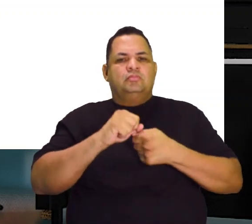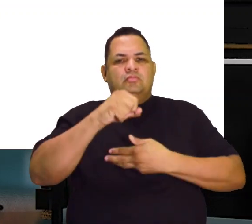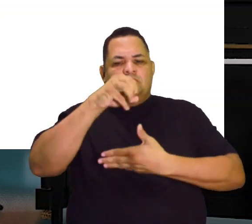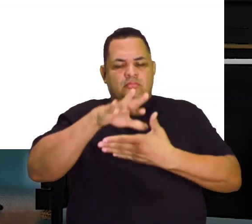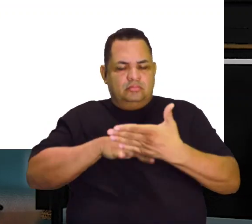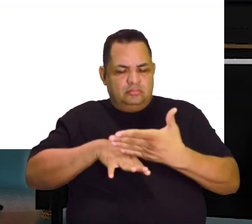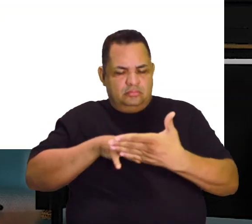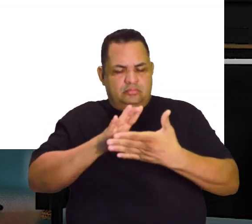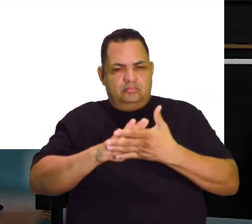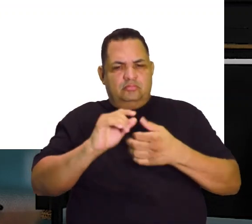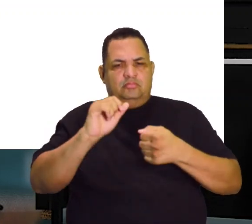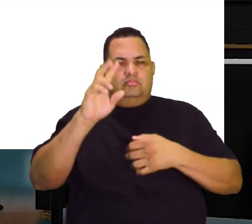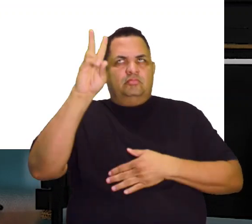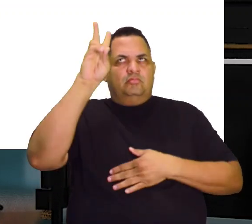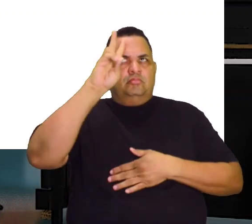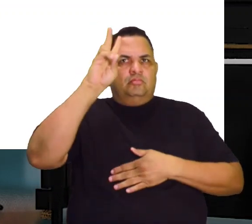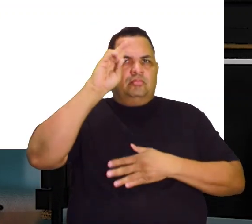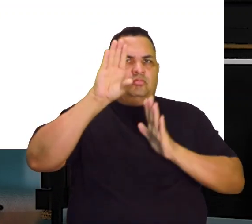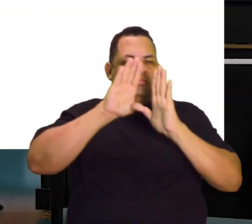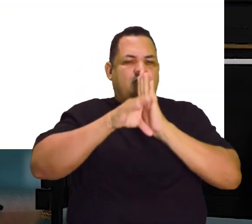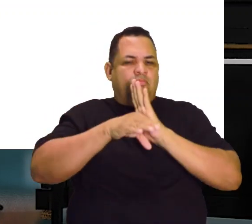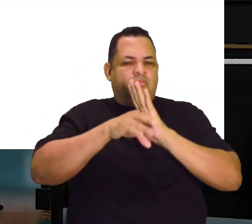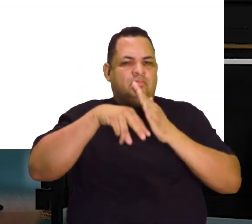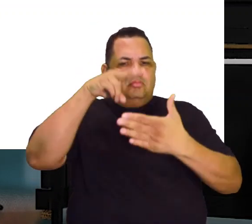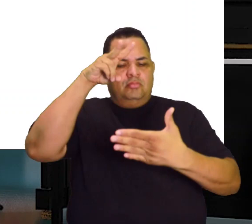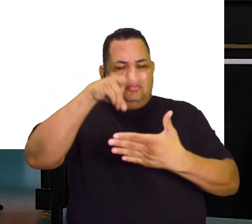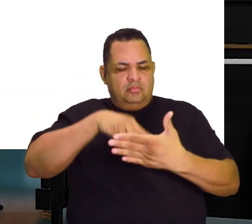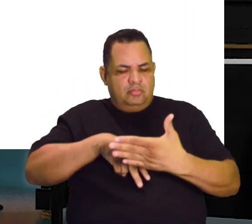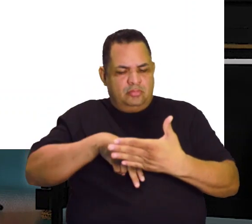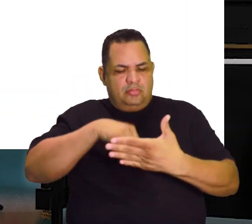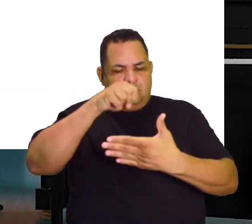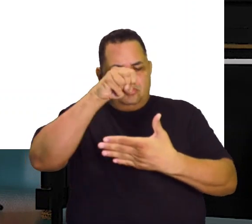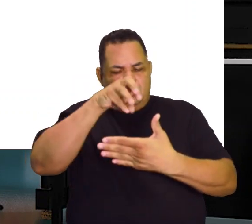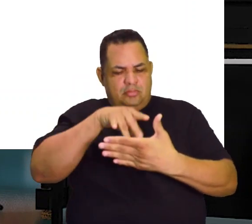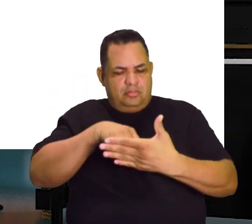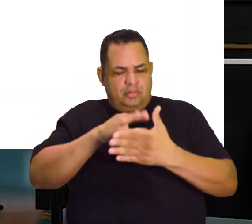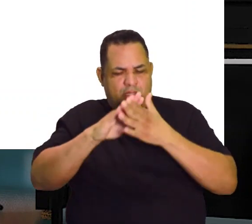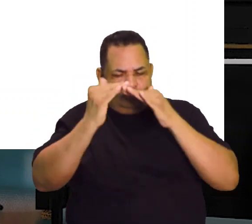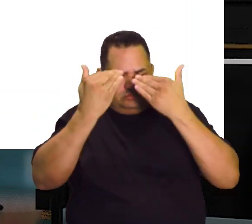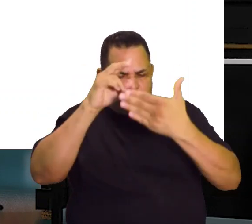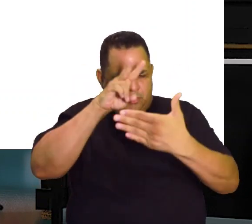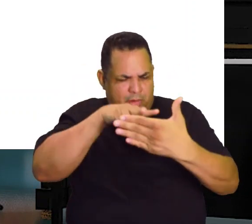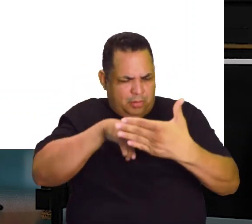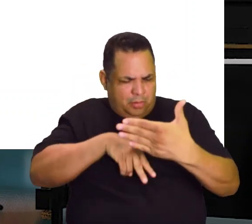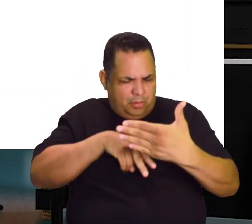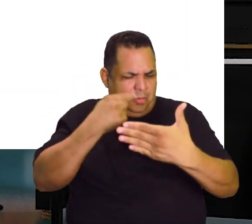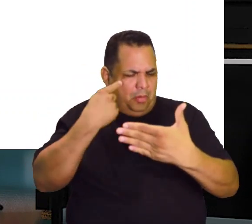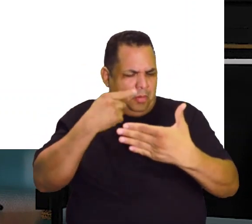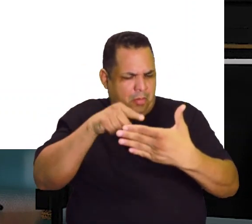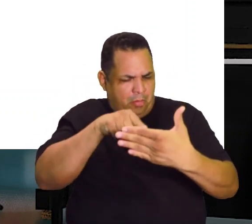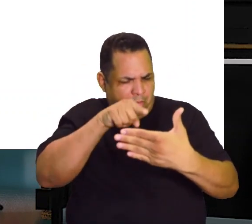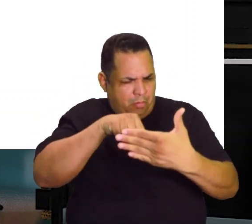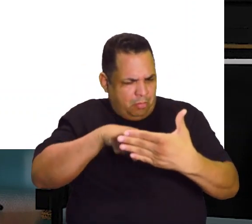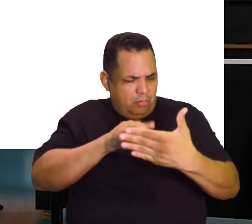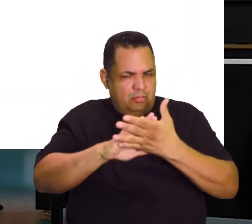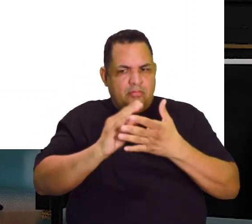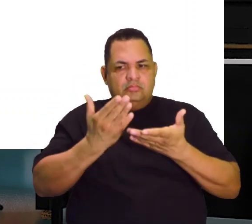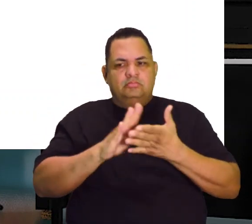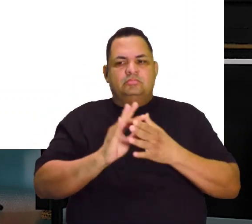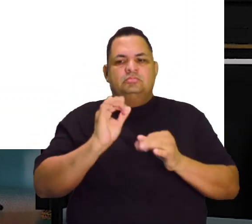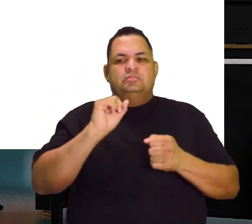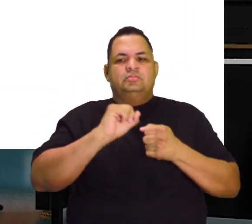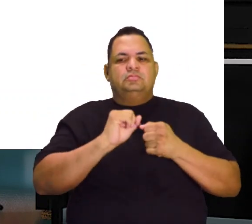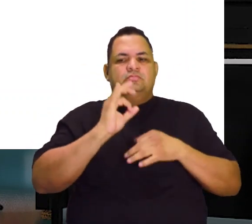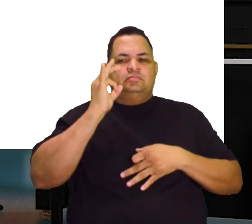buscar lembrar os conceitos, leiam as questões com atenção, para você acertar. Não